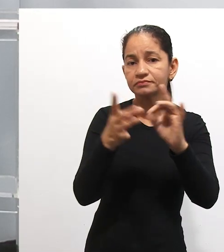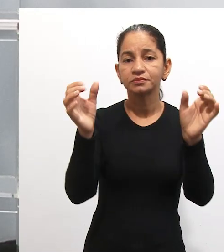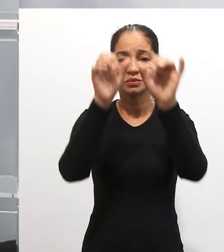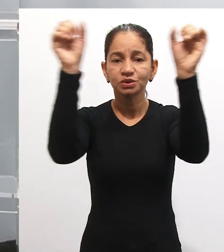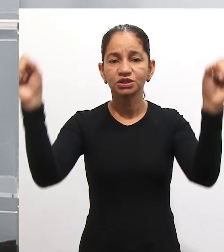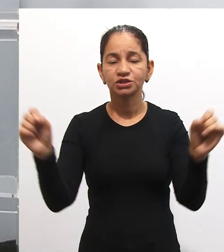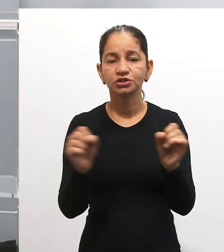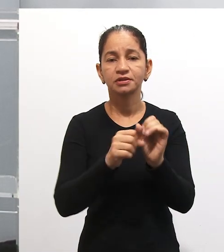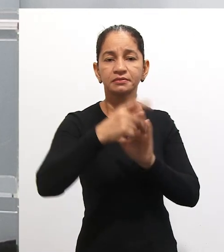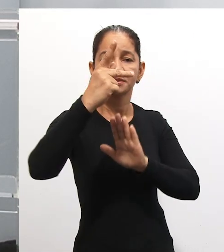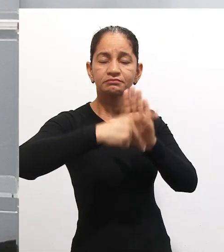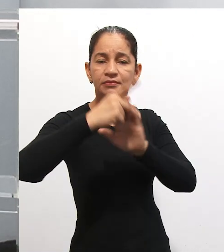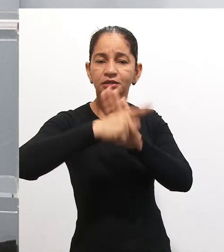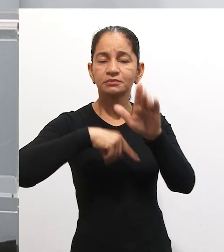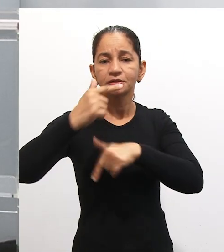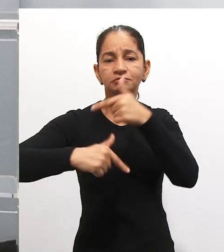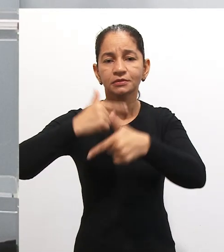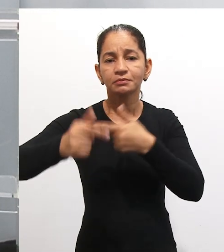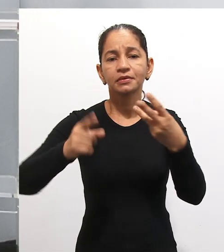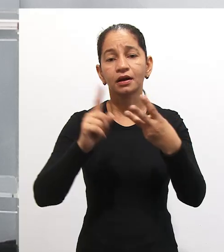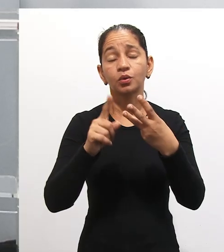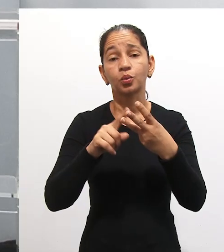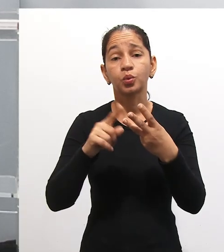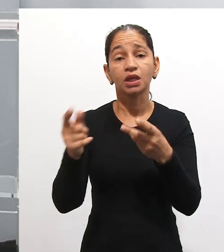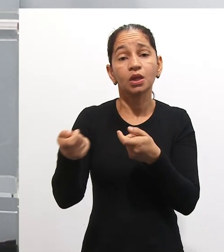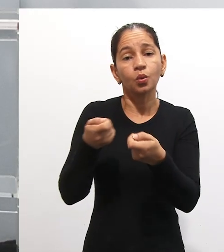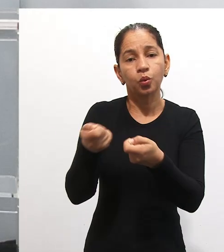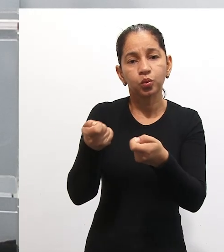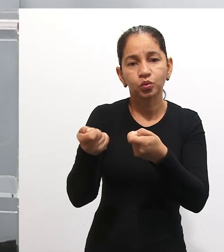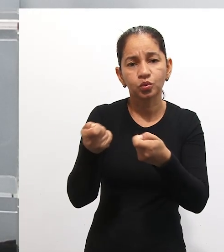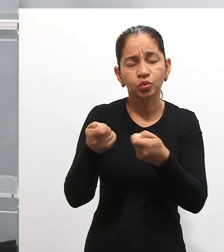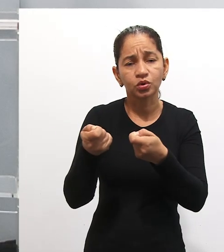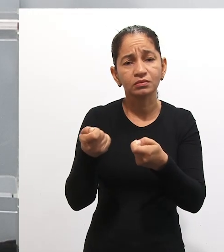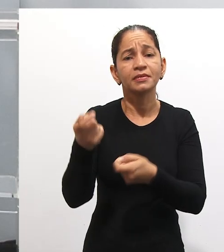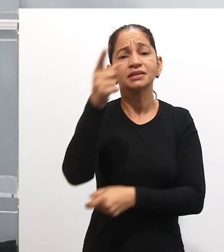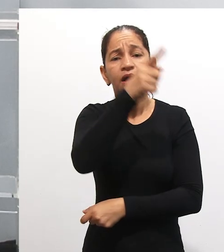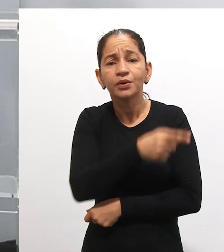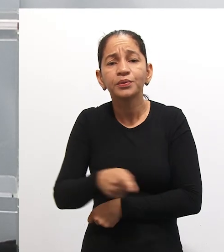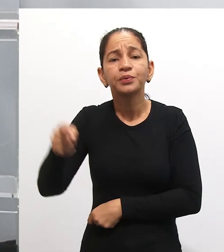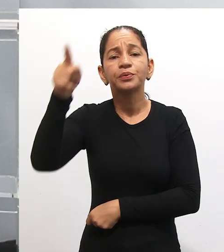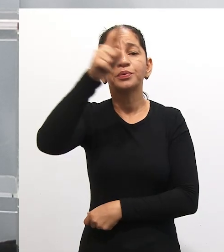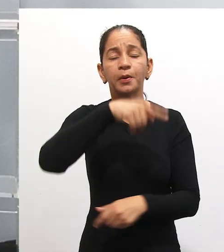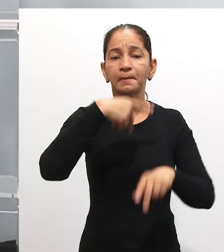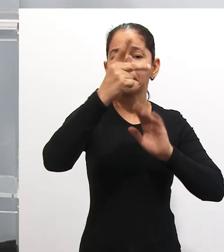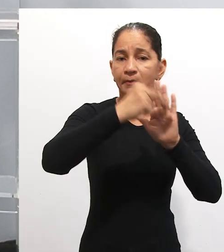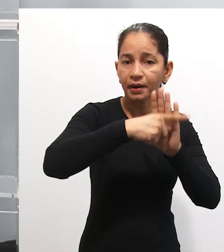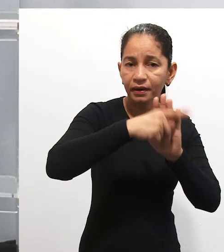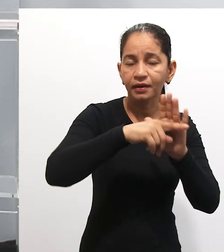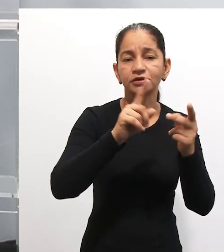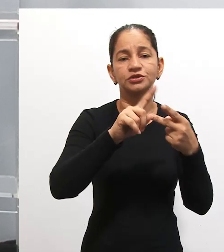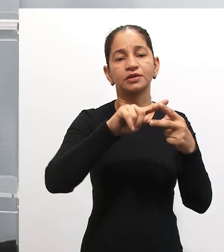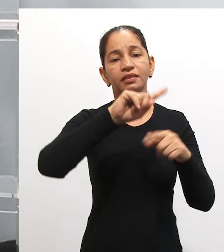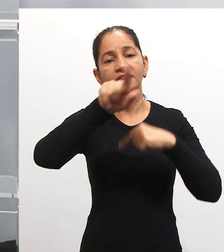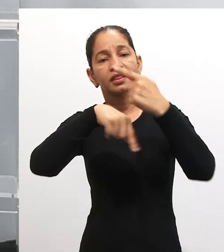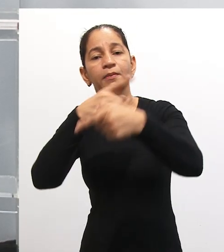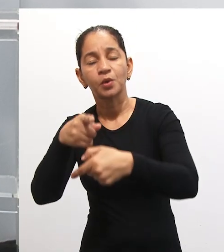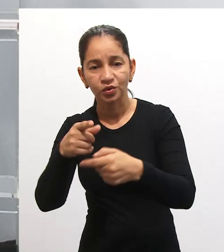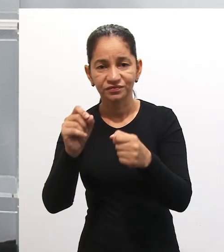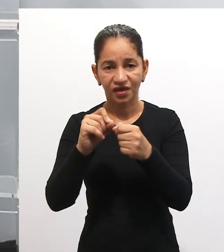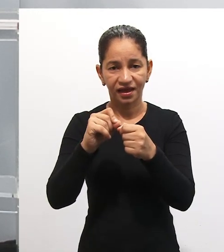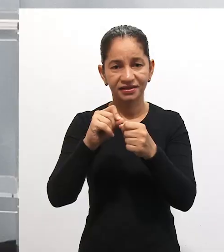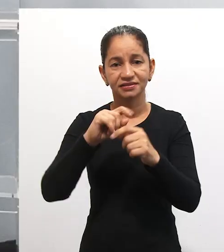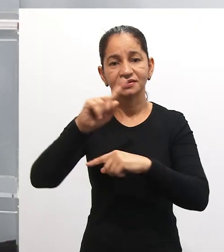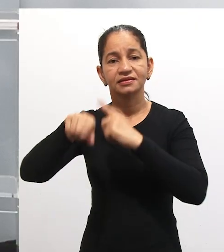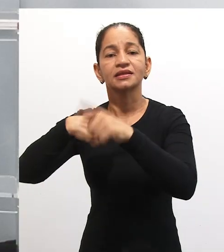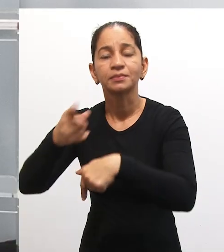de planejamento, execução e controle. É cíclico, tá bom? A gente planeja, executa,